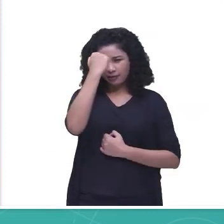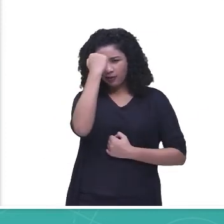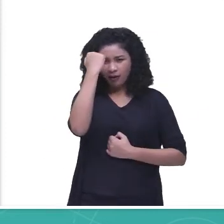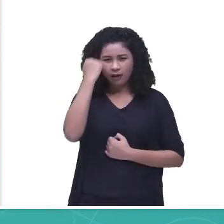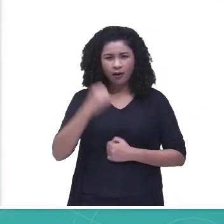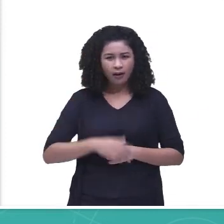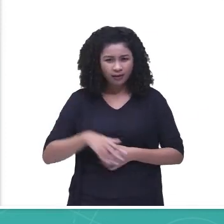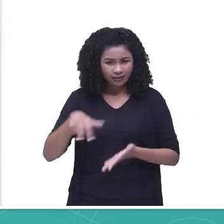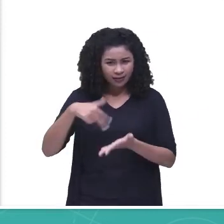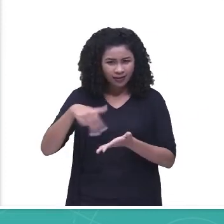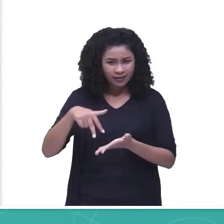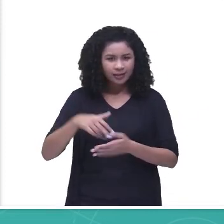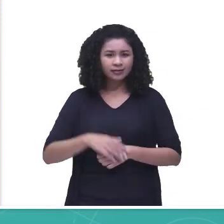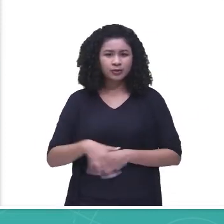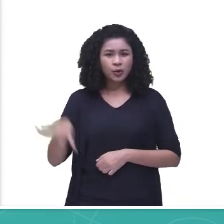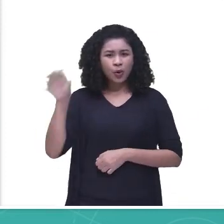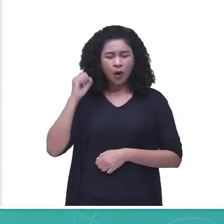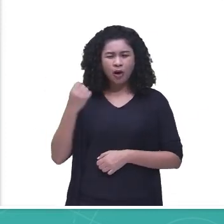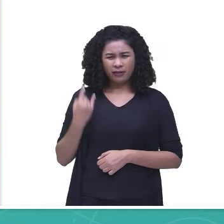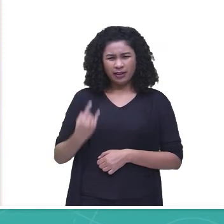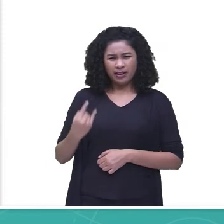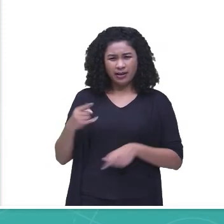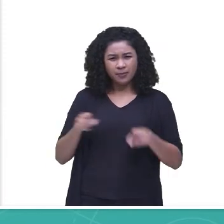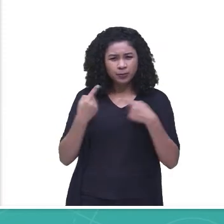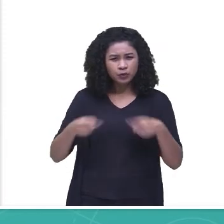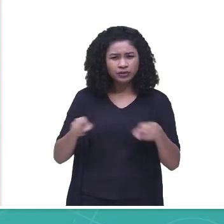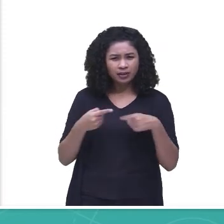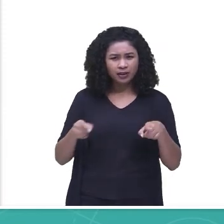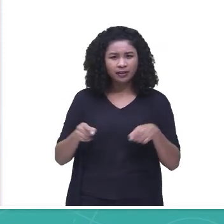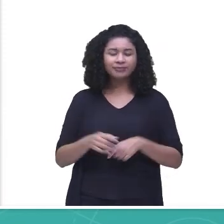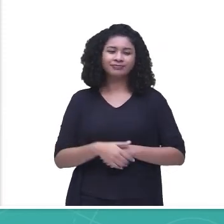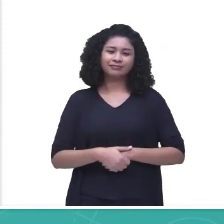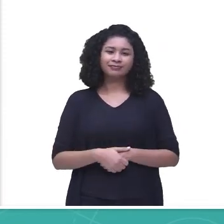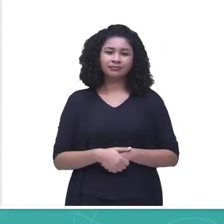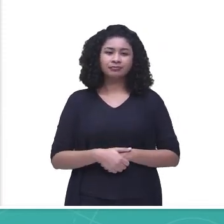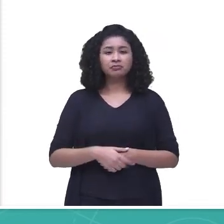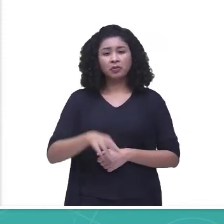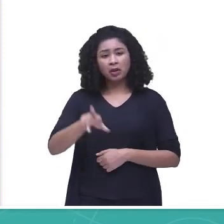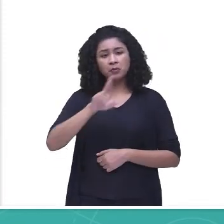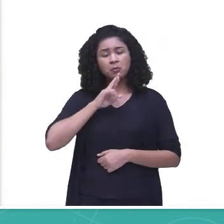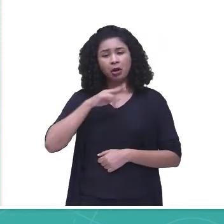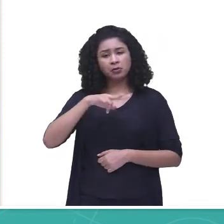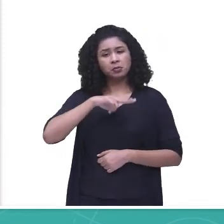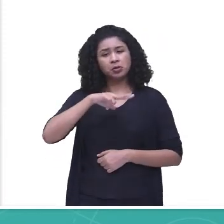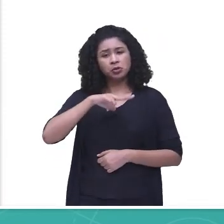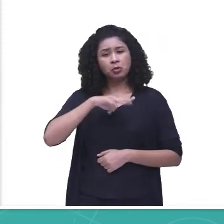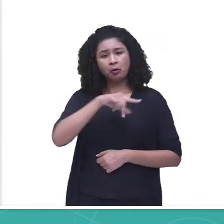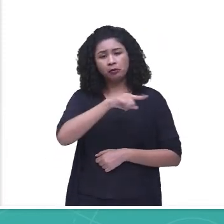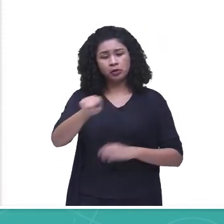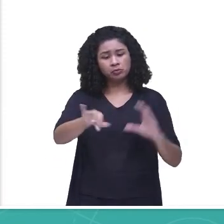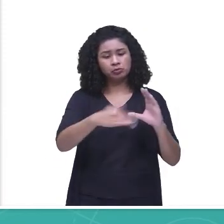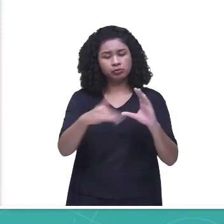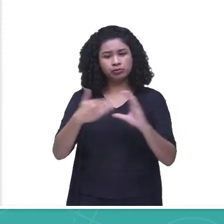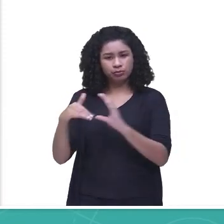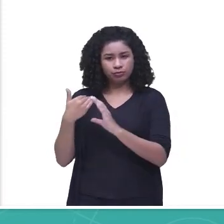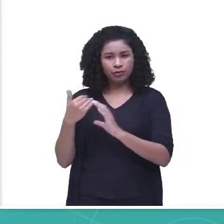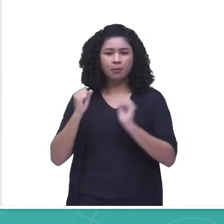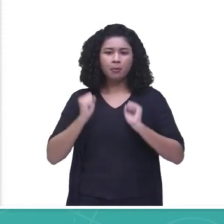ouve rock? Então, a resposta aí pessoal que vocês podem colocar aí, compartilhar aí no chat. Tá certo? Terceira